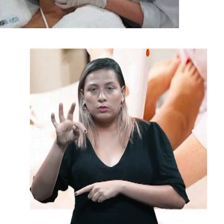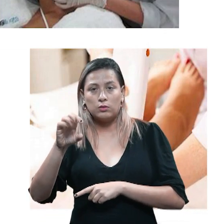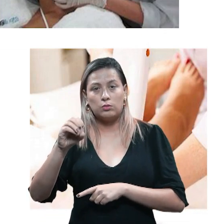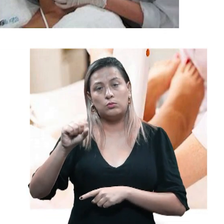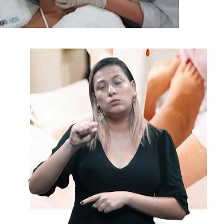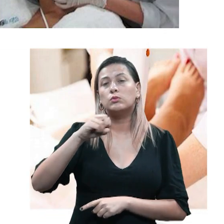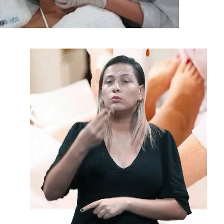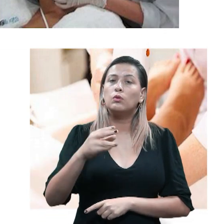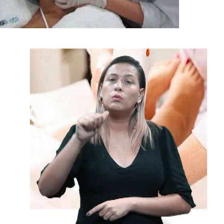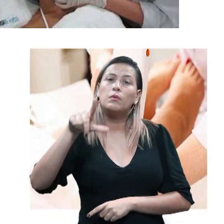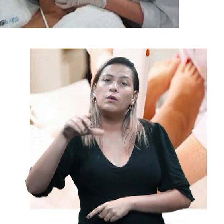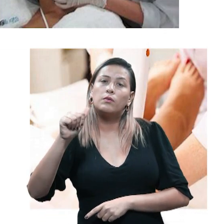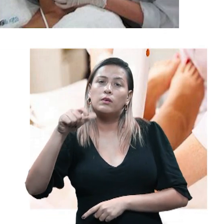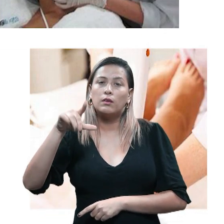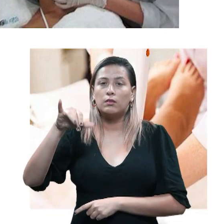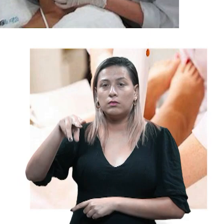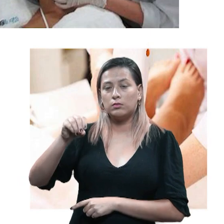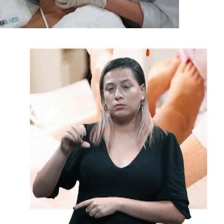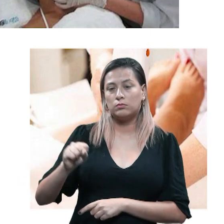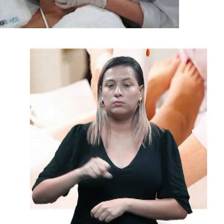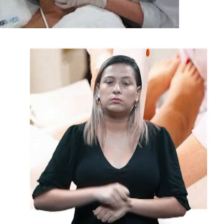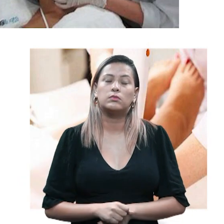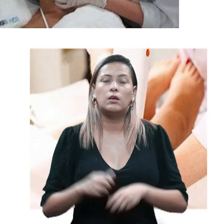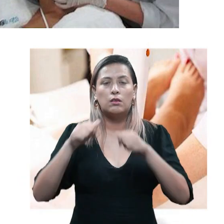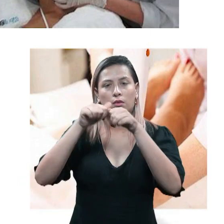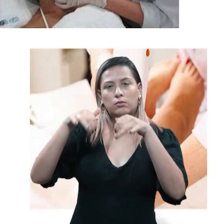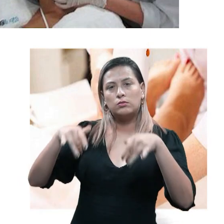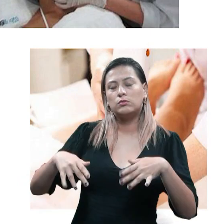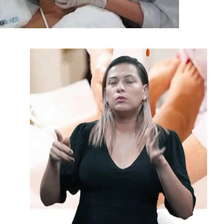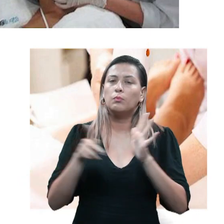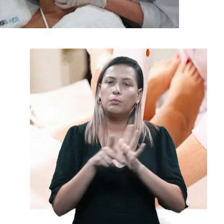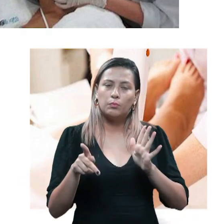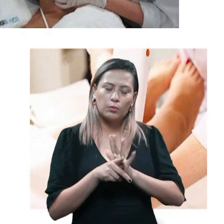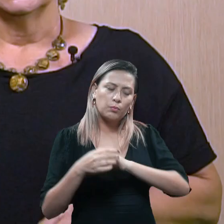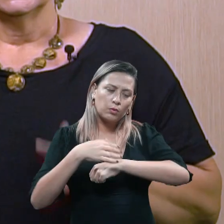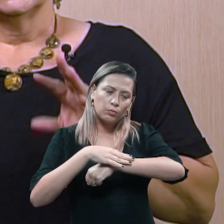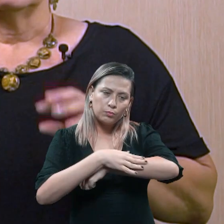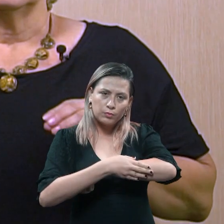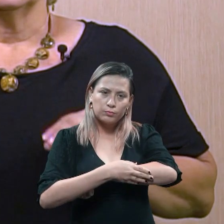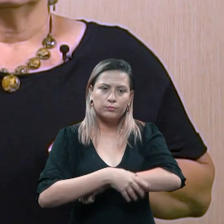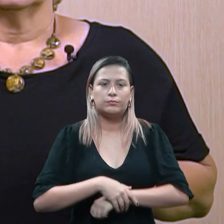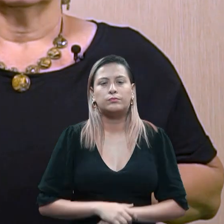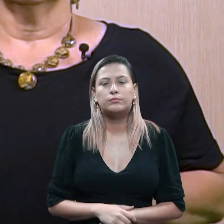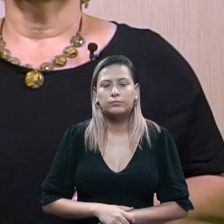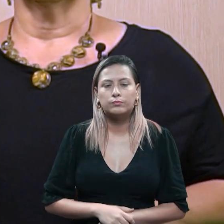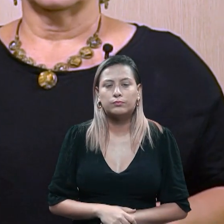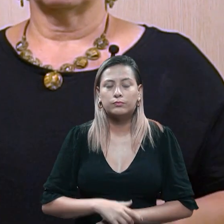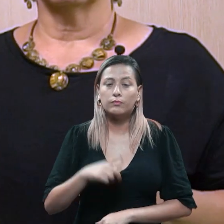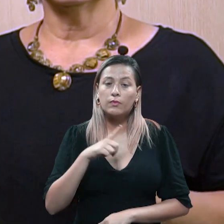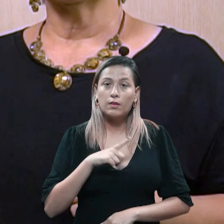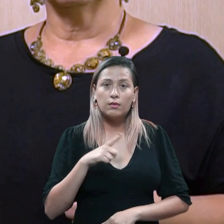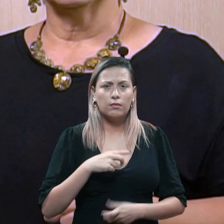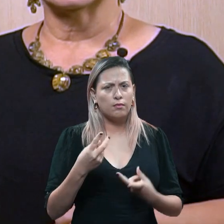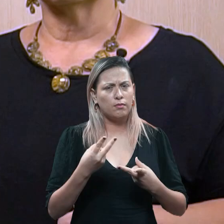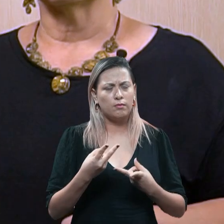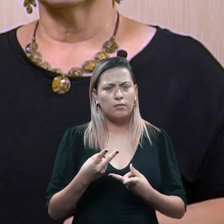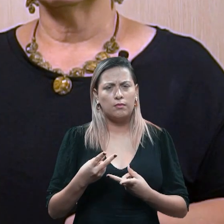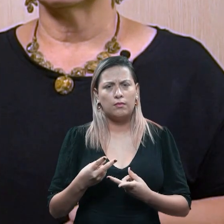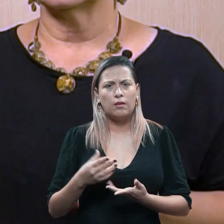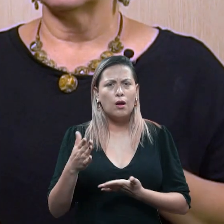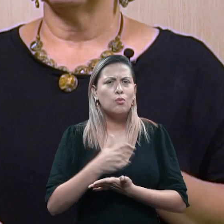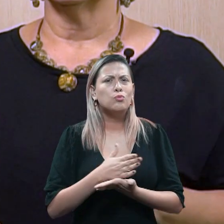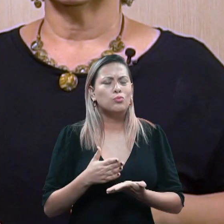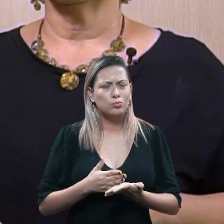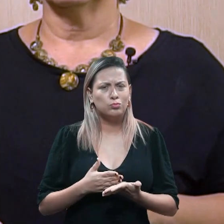alcalino-terrosos. Na abrasiva, envolve a destruição do folículo piloso. Existem, entretanto, algumas